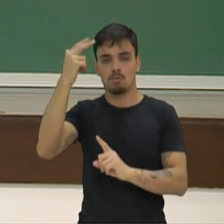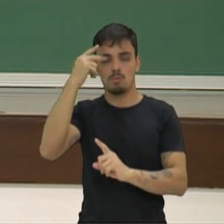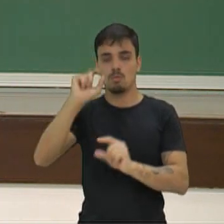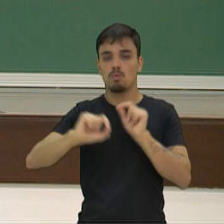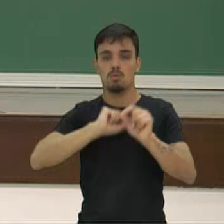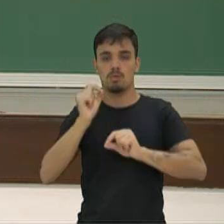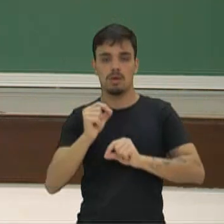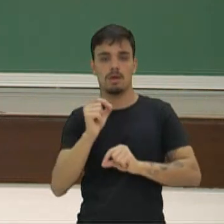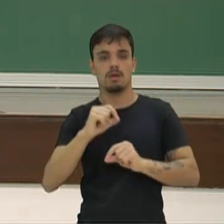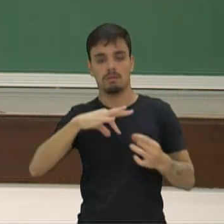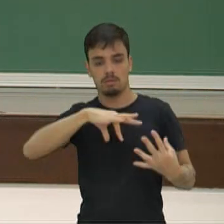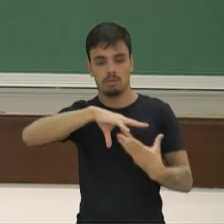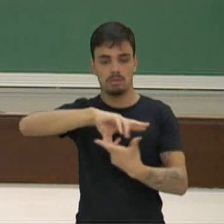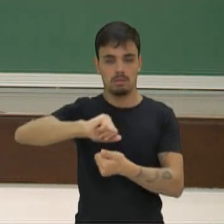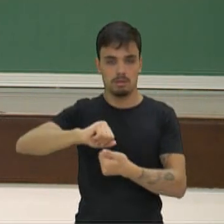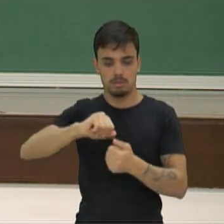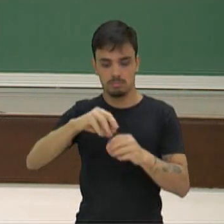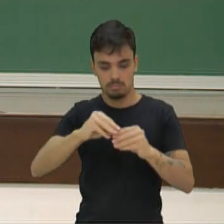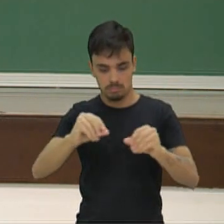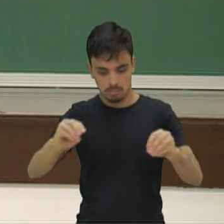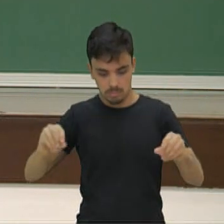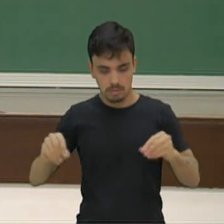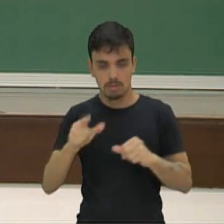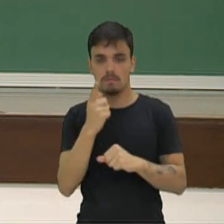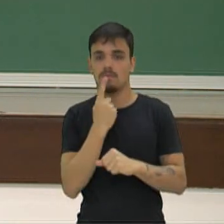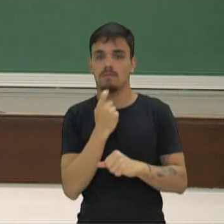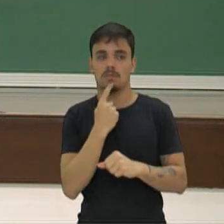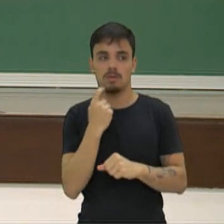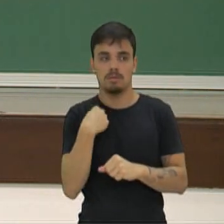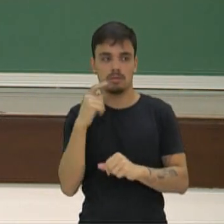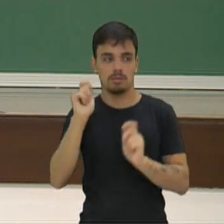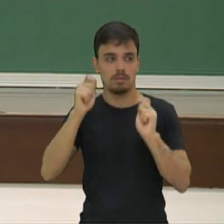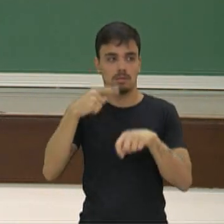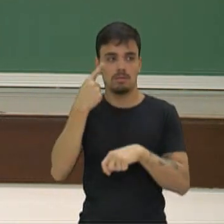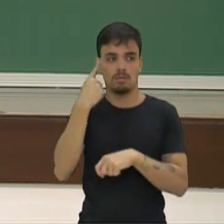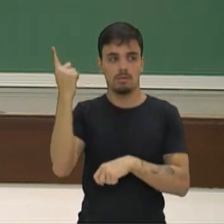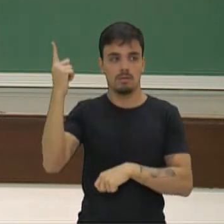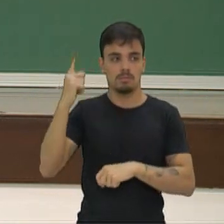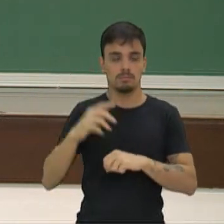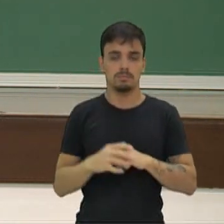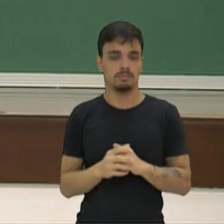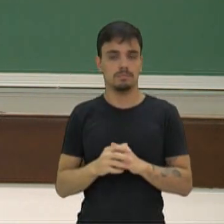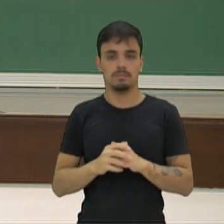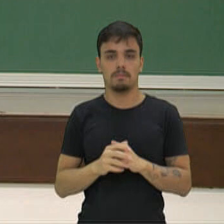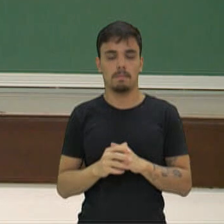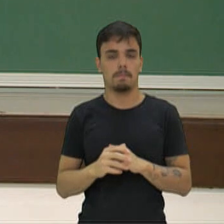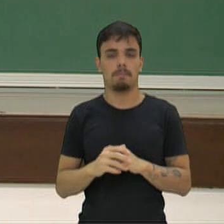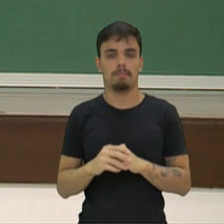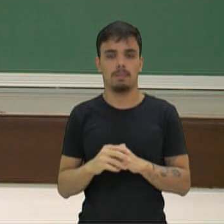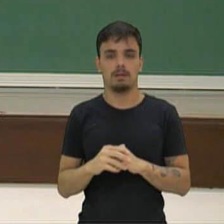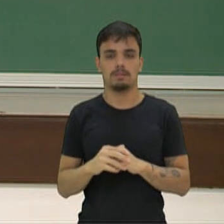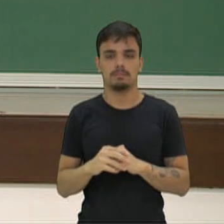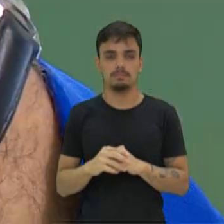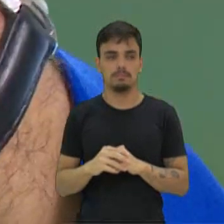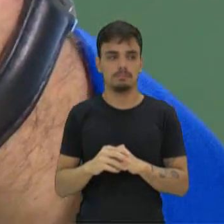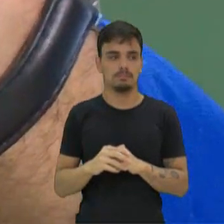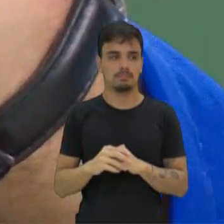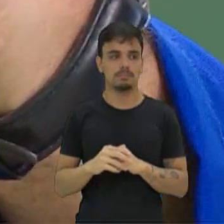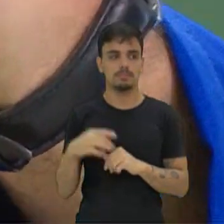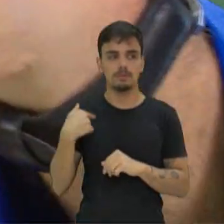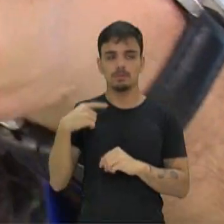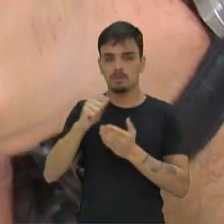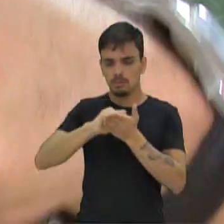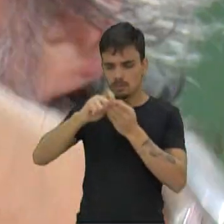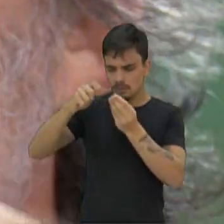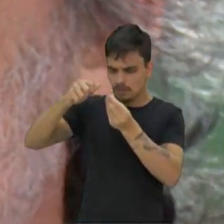caiuá, né? Uma rocha arenítica, ó, não vai dar para ver na imagem, mas eu estou passando aqui, ó, eu estou raspando, ela está